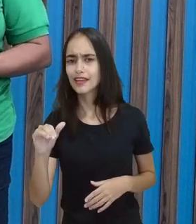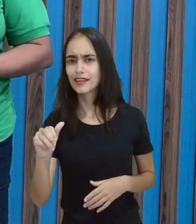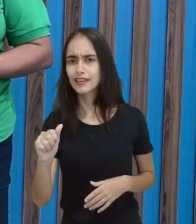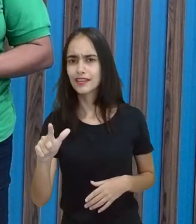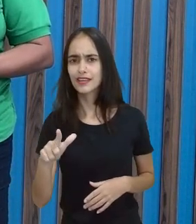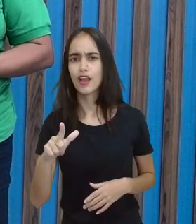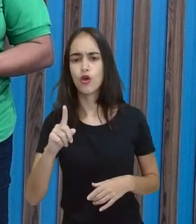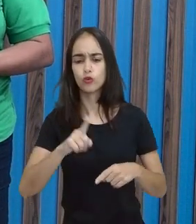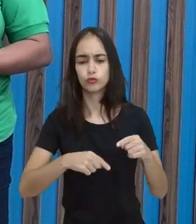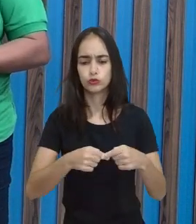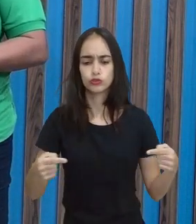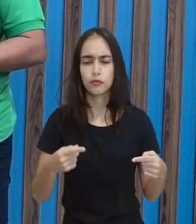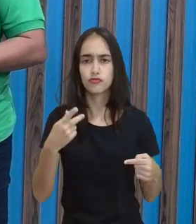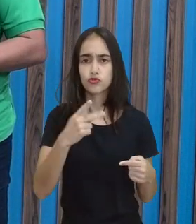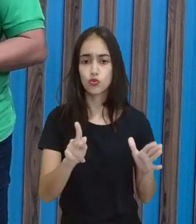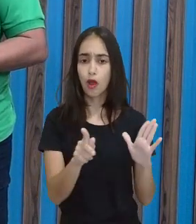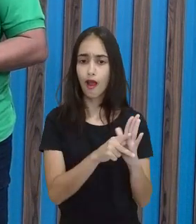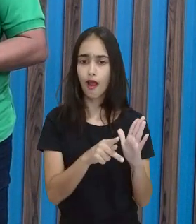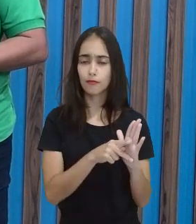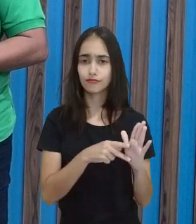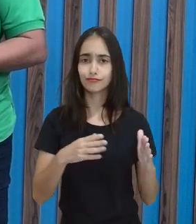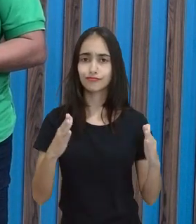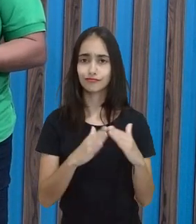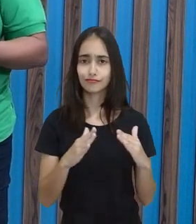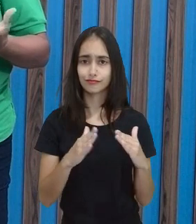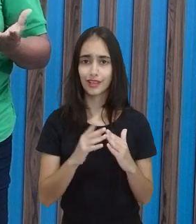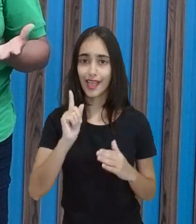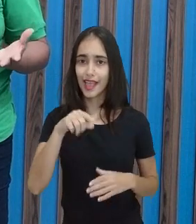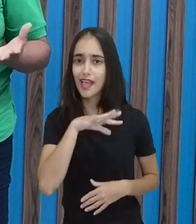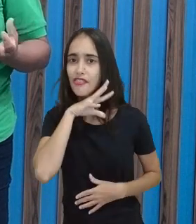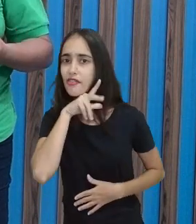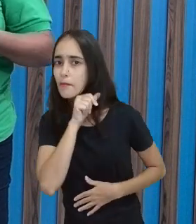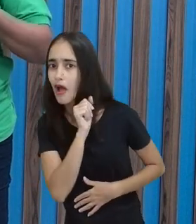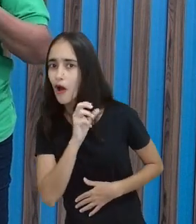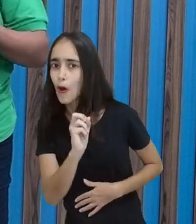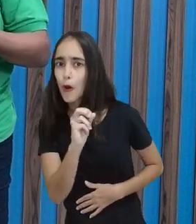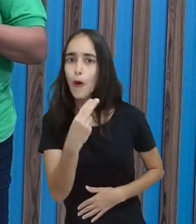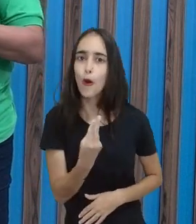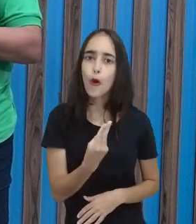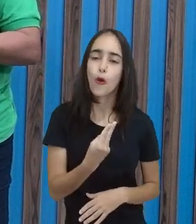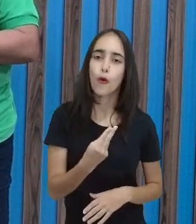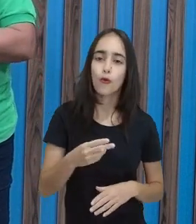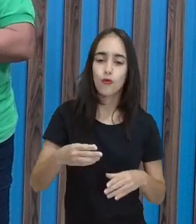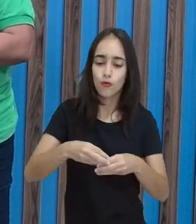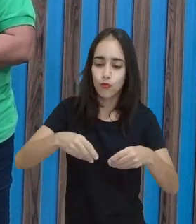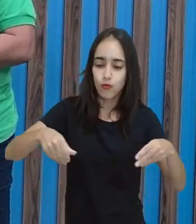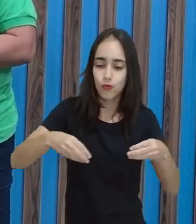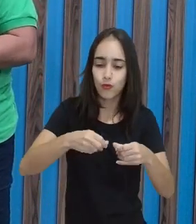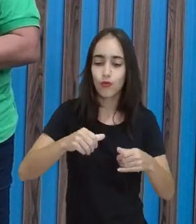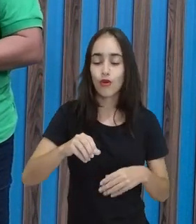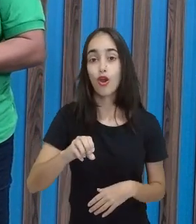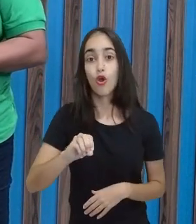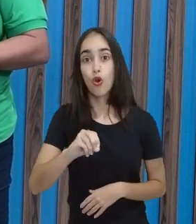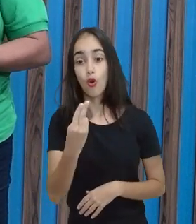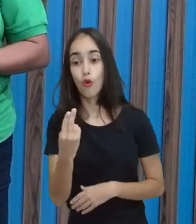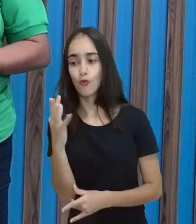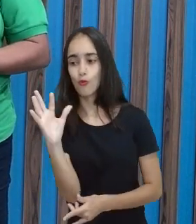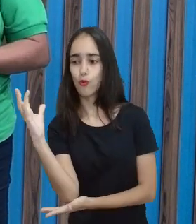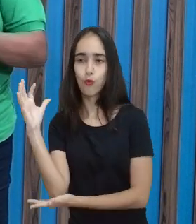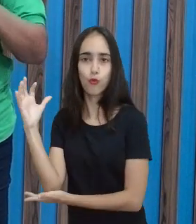origem vegetal? É de origem animal? É de origem animal, vegetal ou mineral?